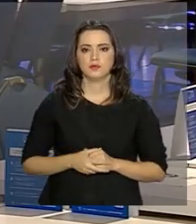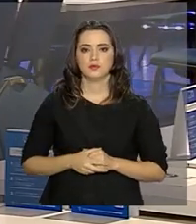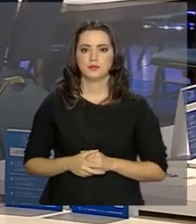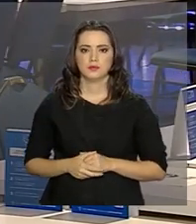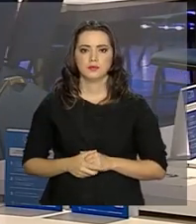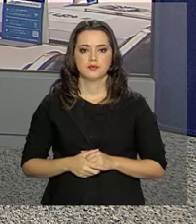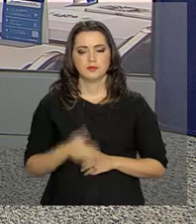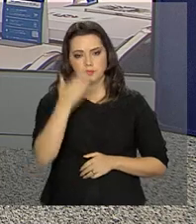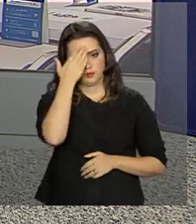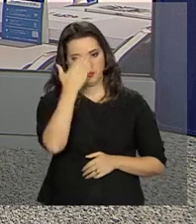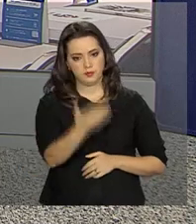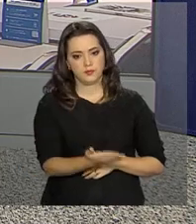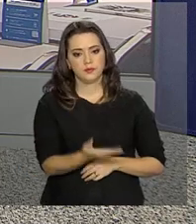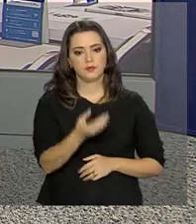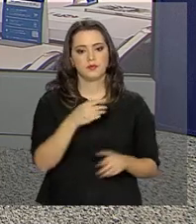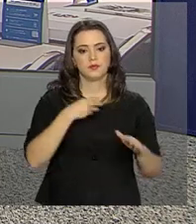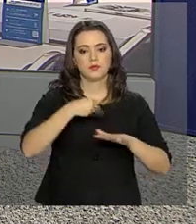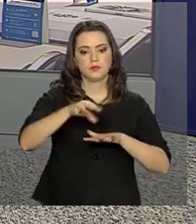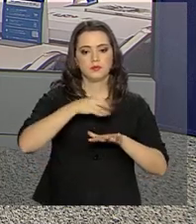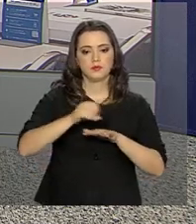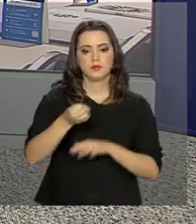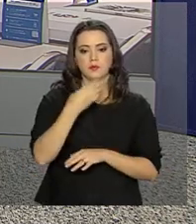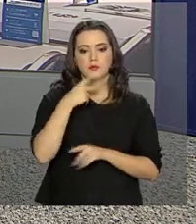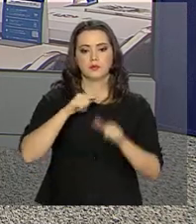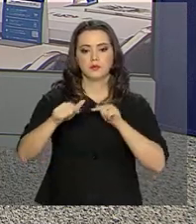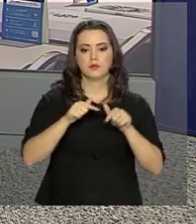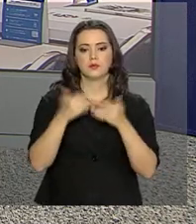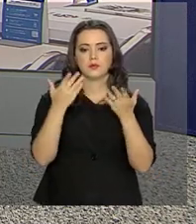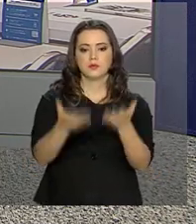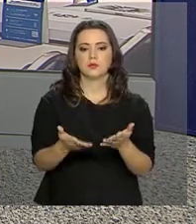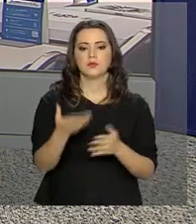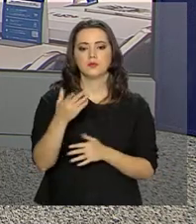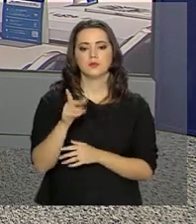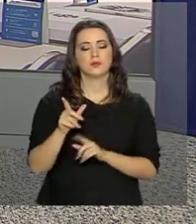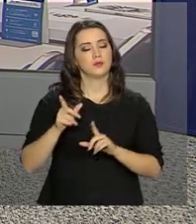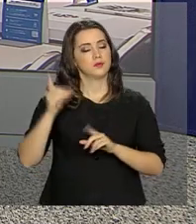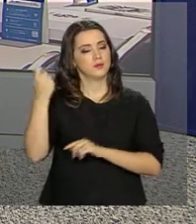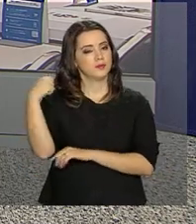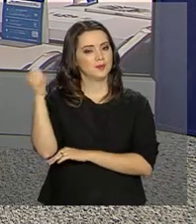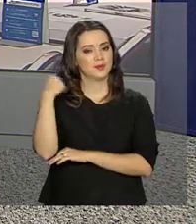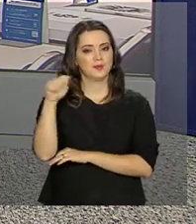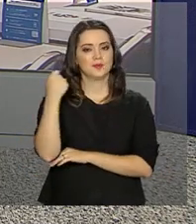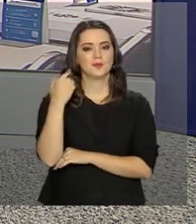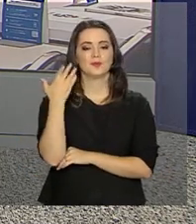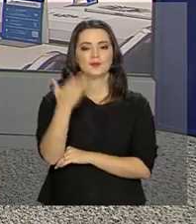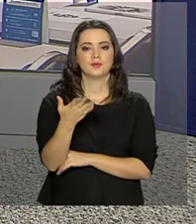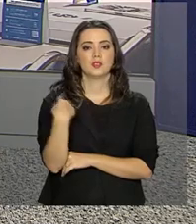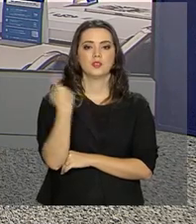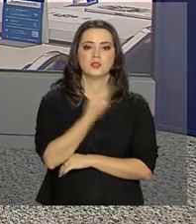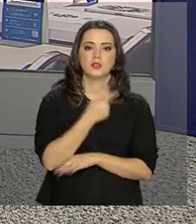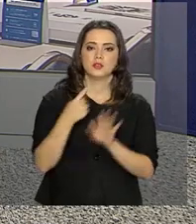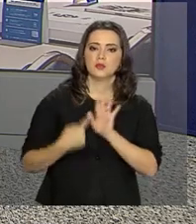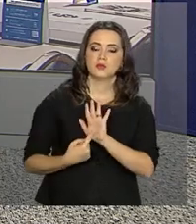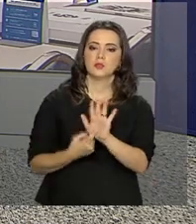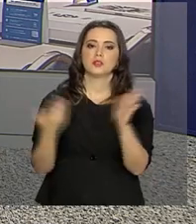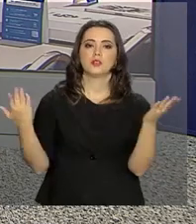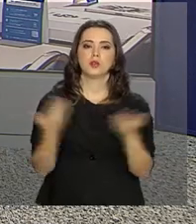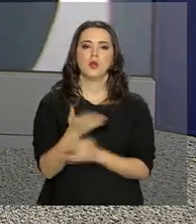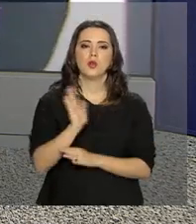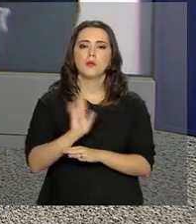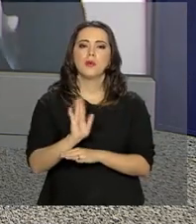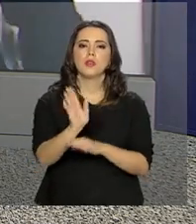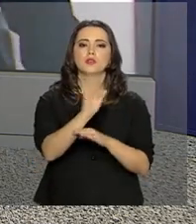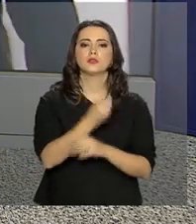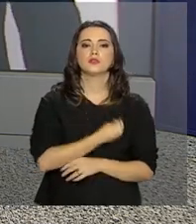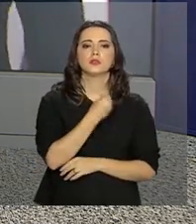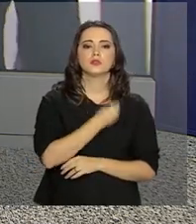Alessandra. Obrigada, Gabriela, pelas informações. Um bom trabalho para você aí em Buenos Aires, na Argentina. E nós vamos mostrar agora algumas imagens